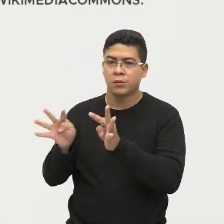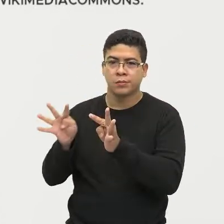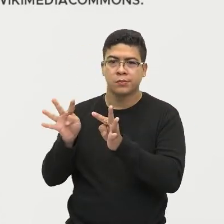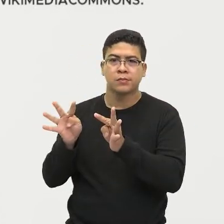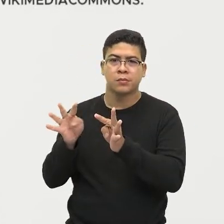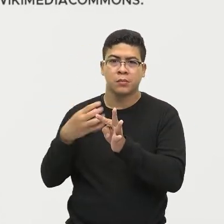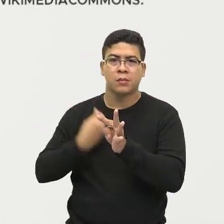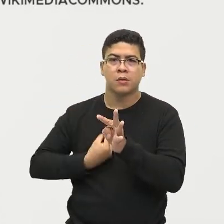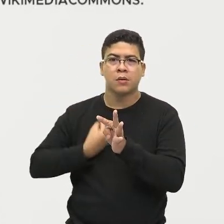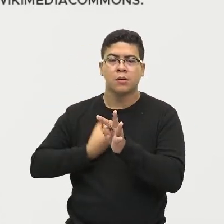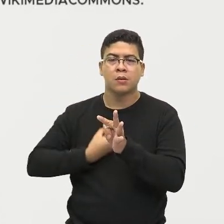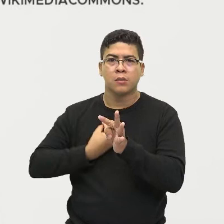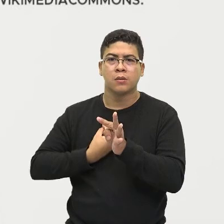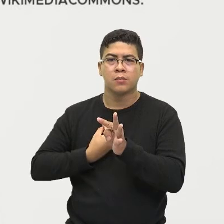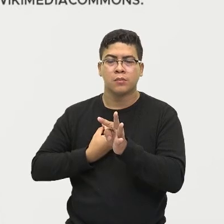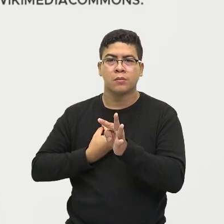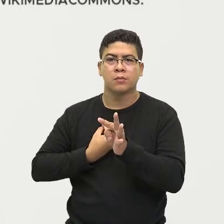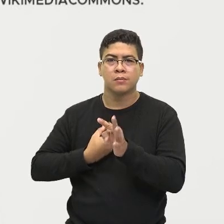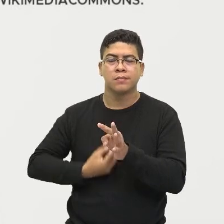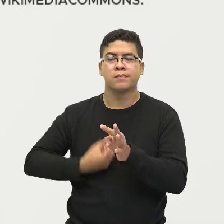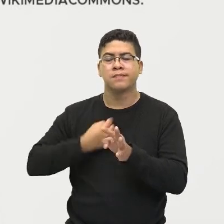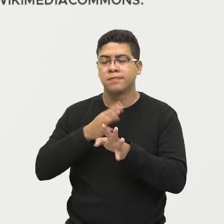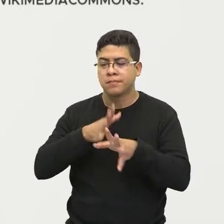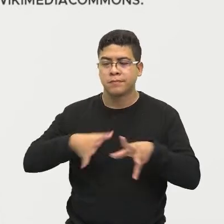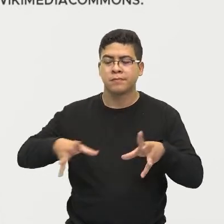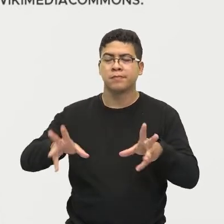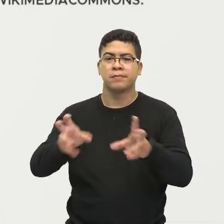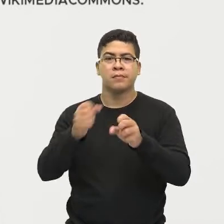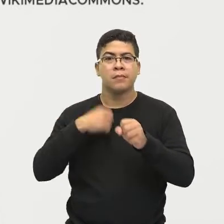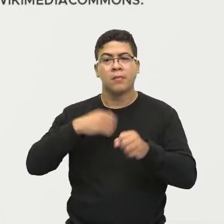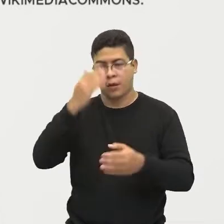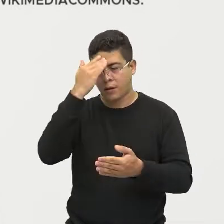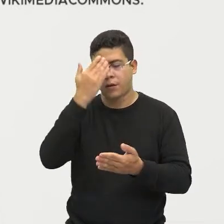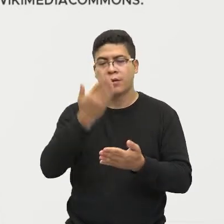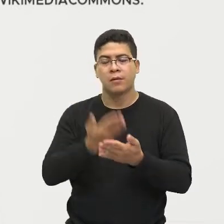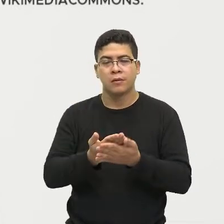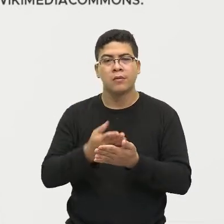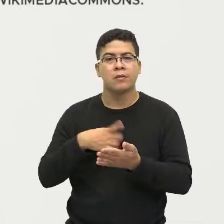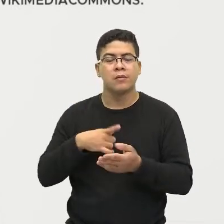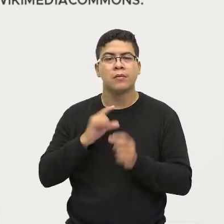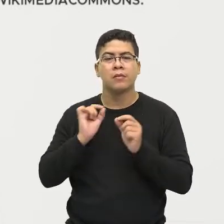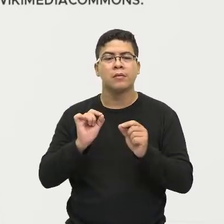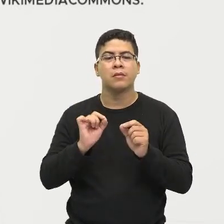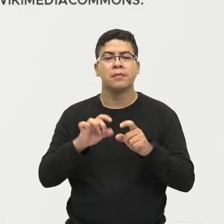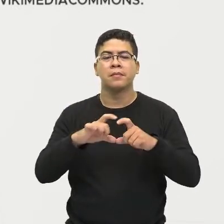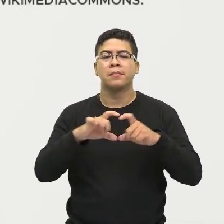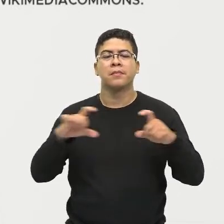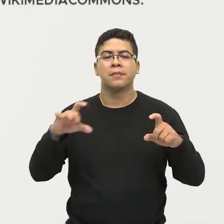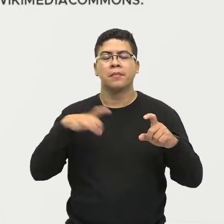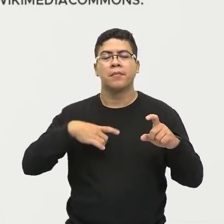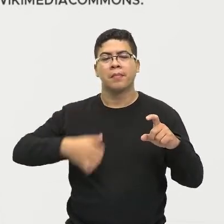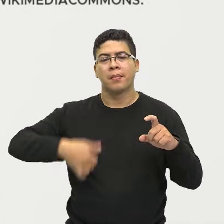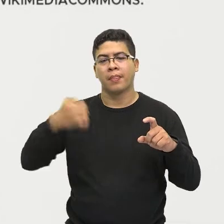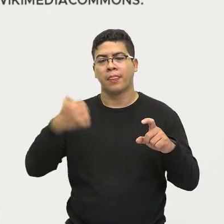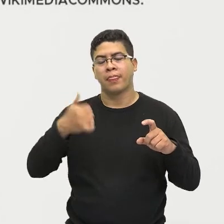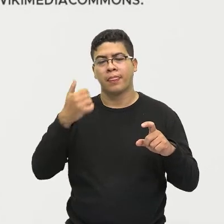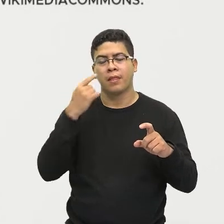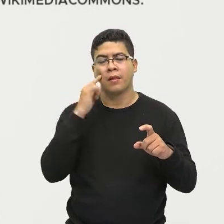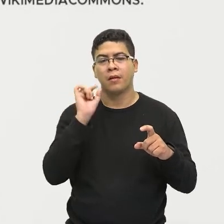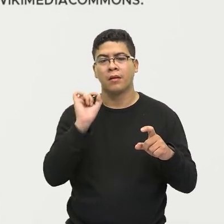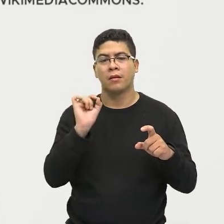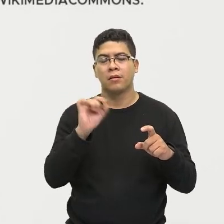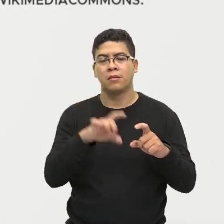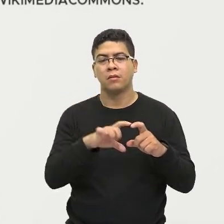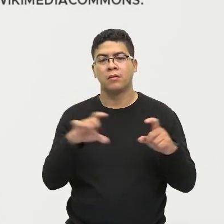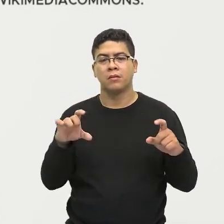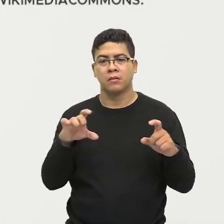vida, absortos na vida, confiantes na vida. A gente vê nessa primeira estrofe,